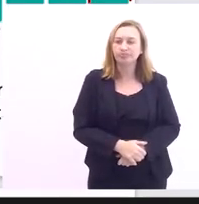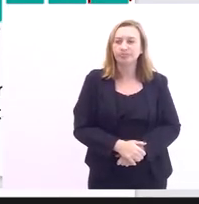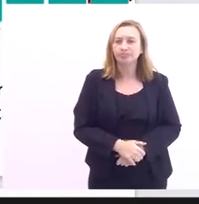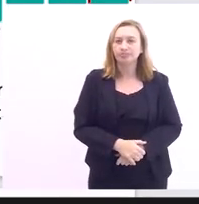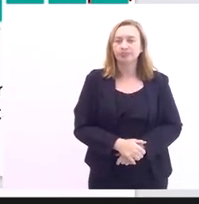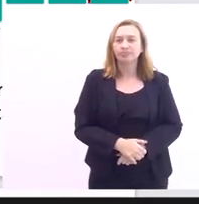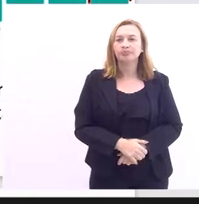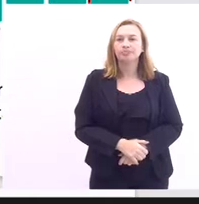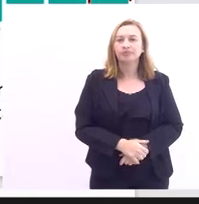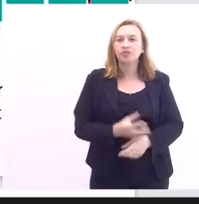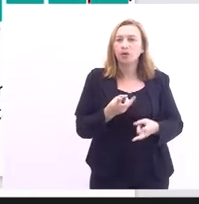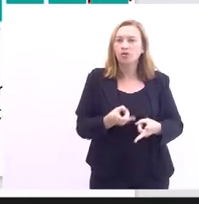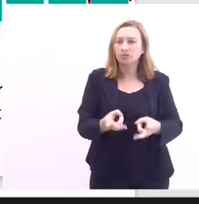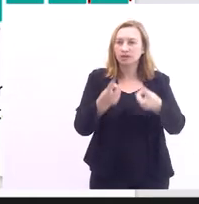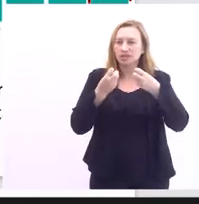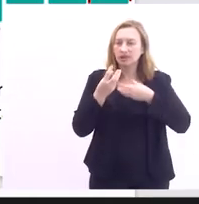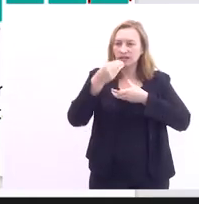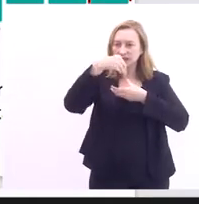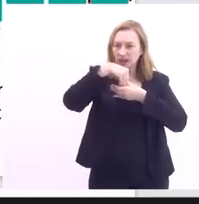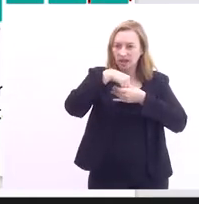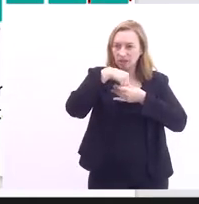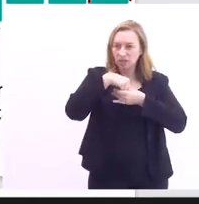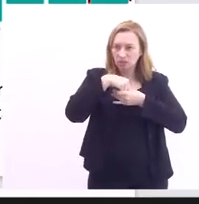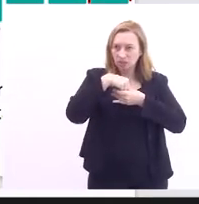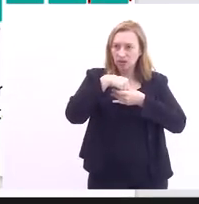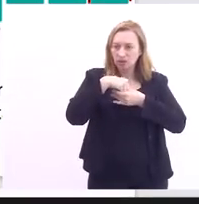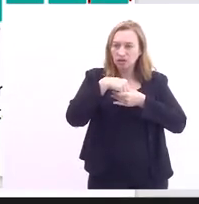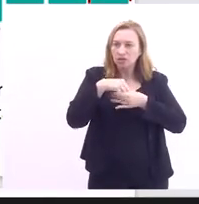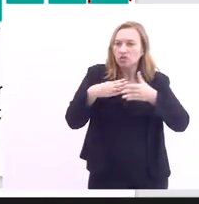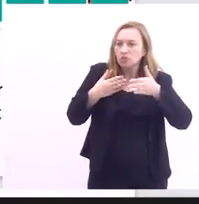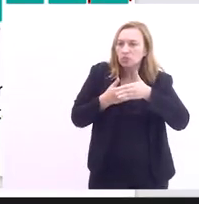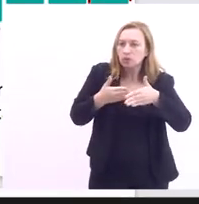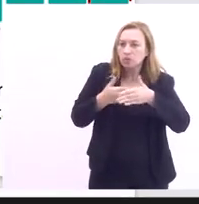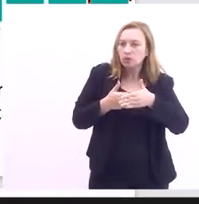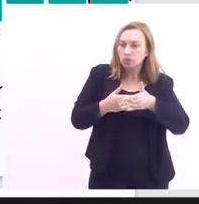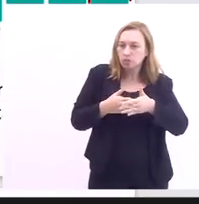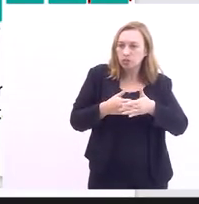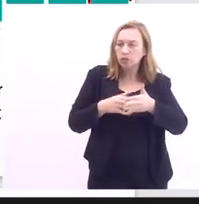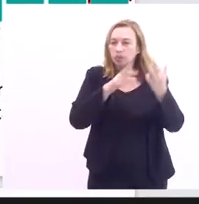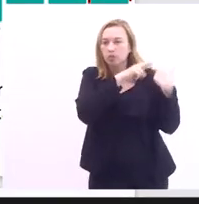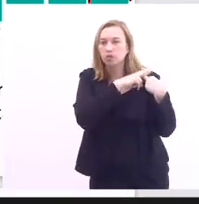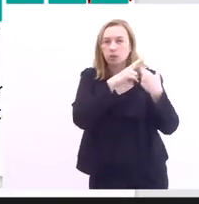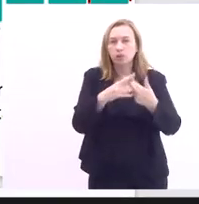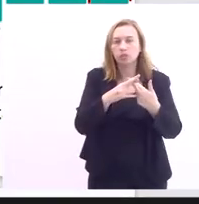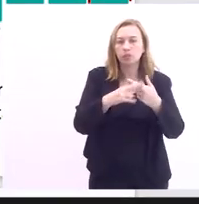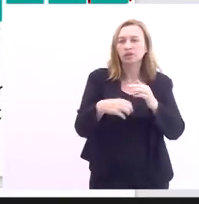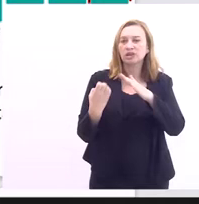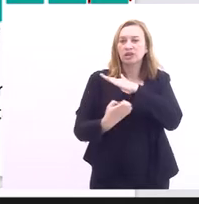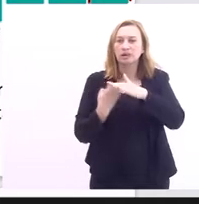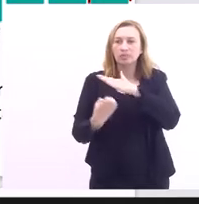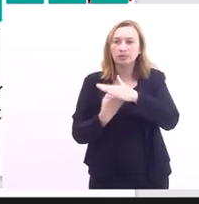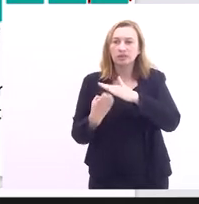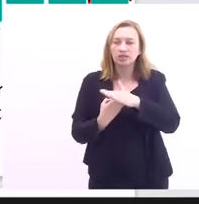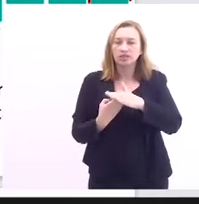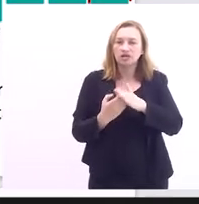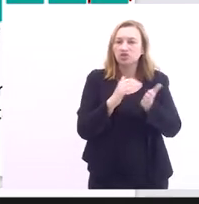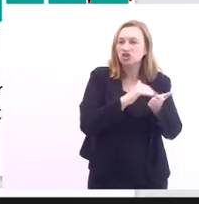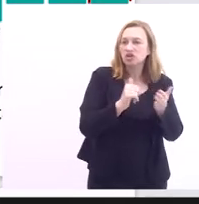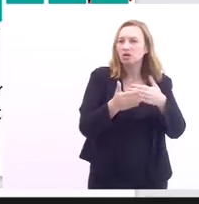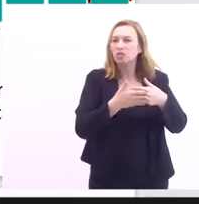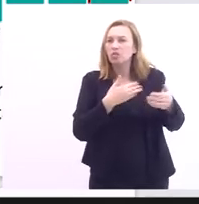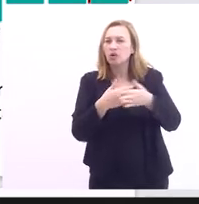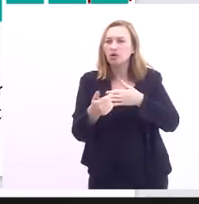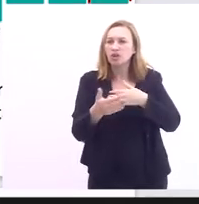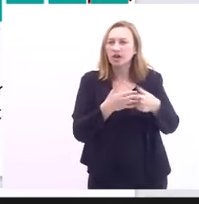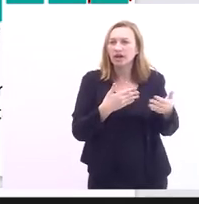gente olha o DEC interno, que seria as interrupções que são de responsabilidade da empresa, retirando ali qualquer